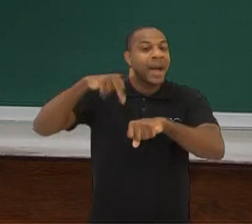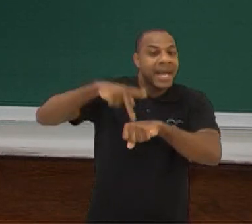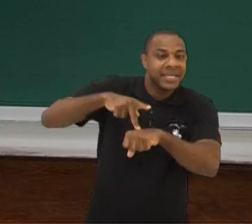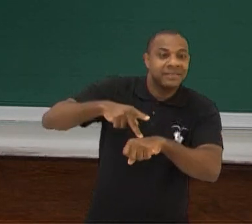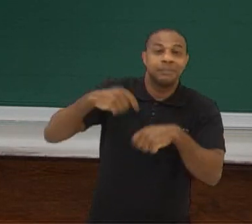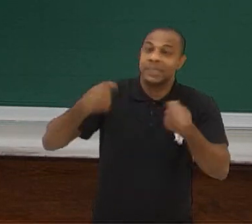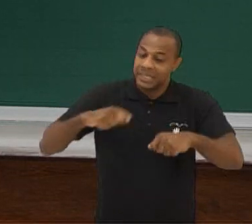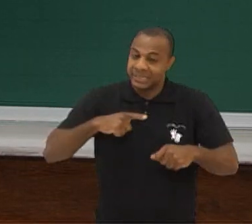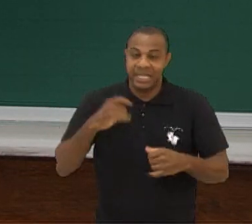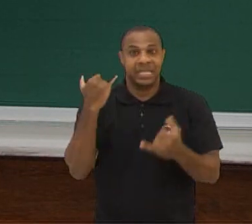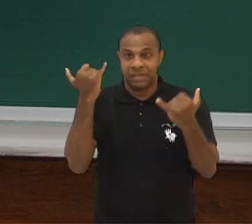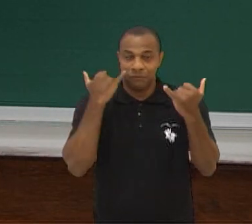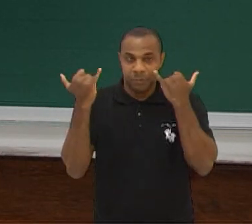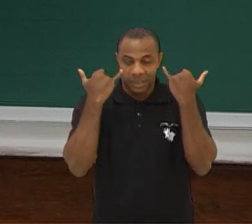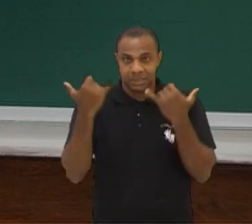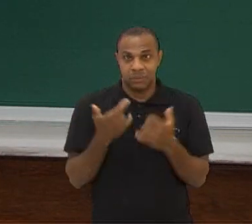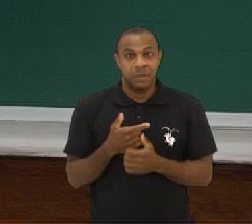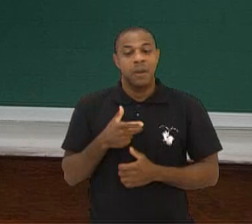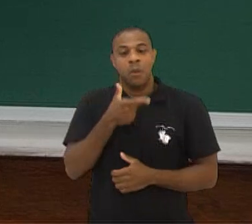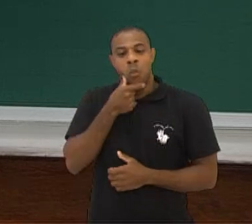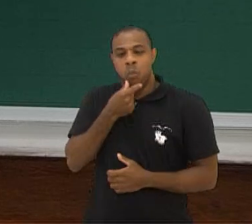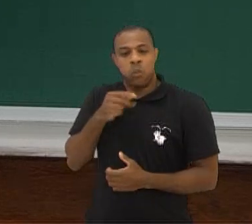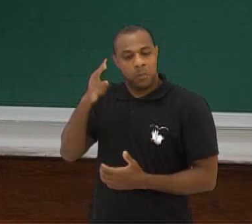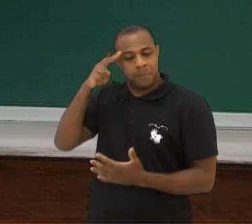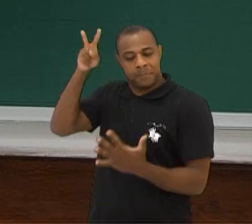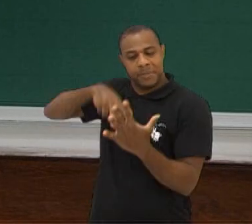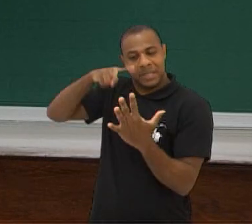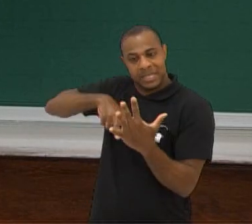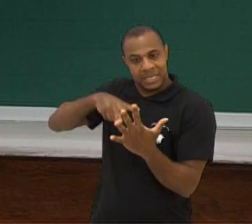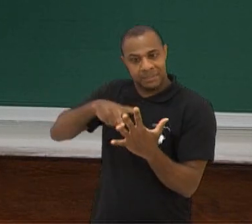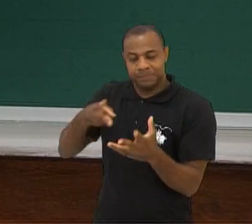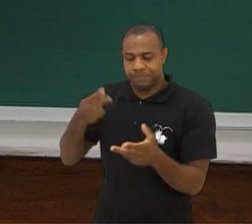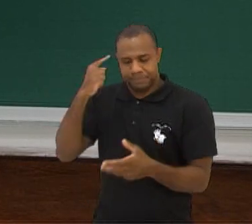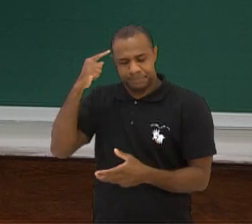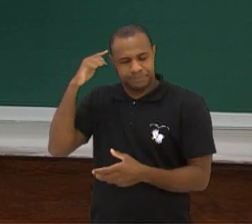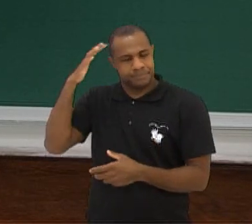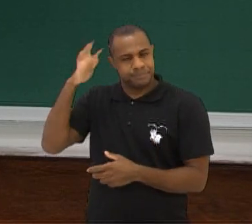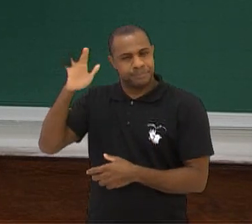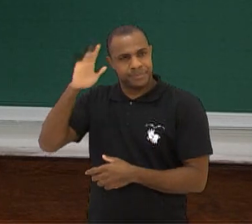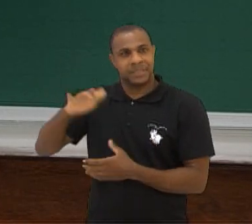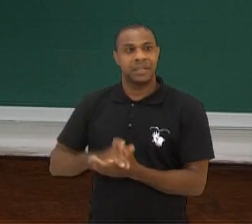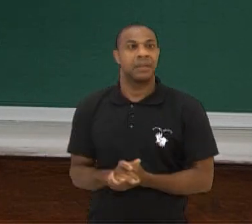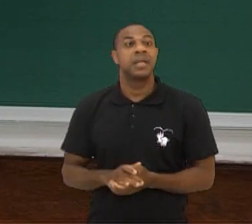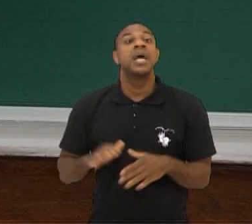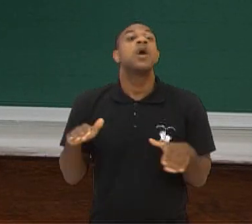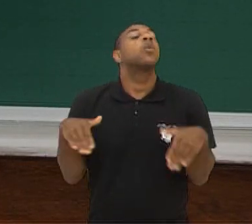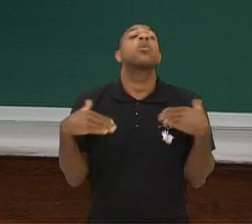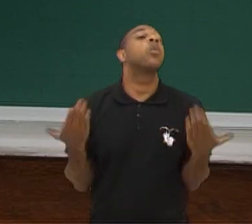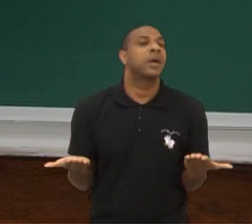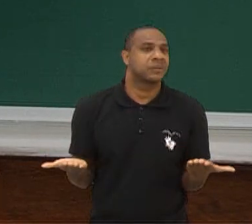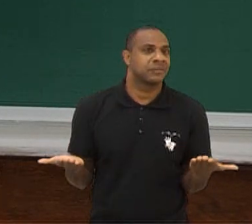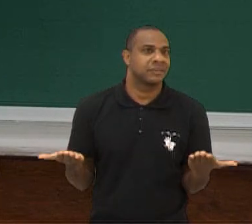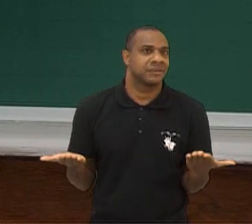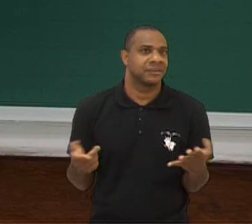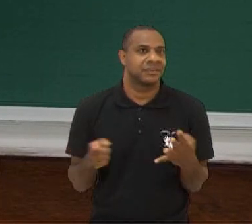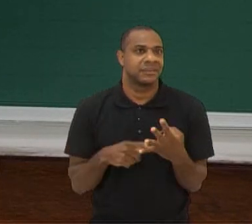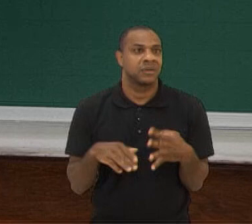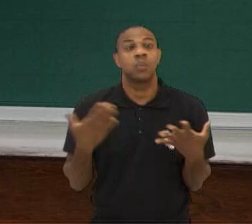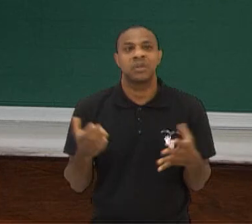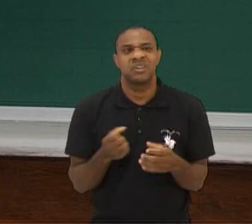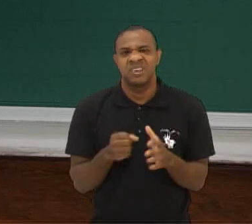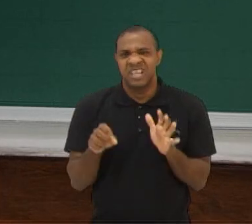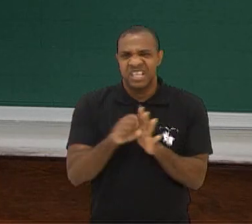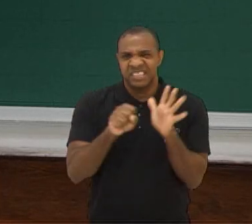que ter essas informações para o leitor poder refletir sobre elas, Onde aconteceu e quando, Foi no século passado